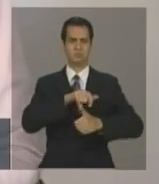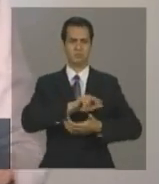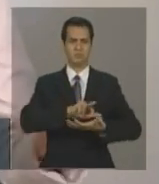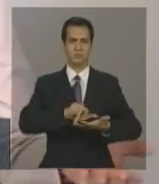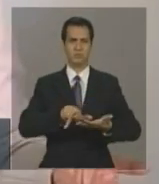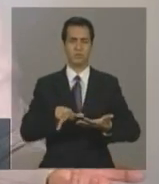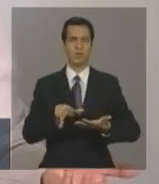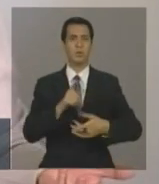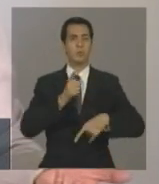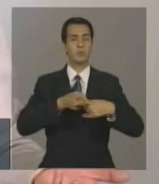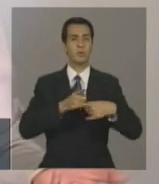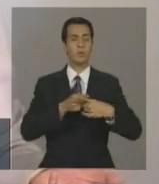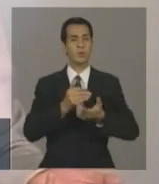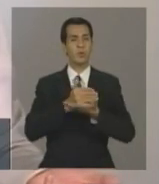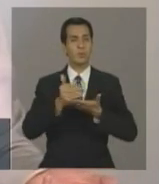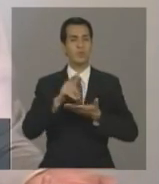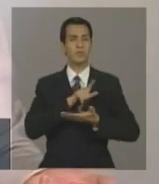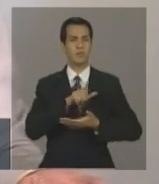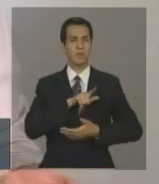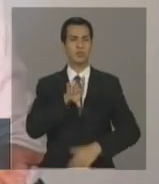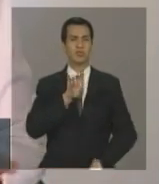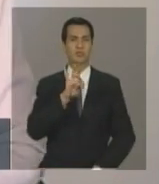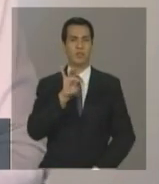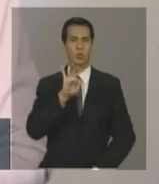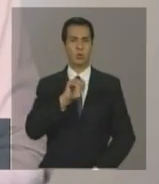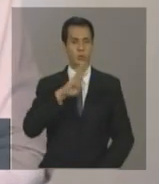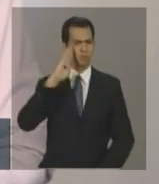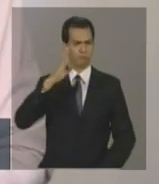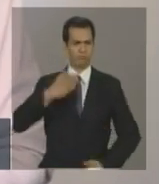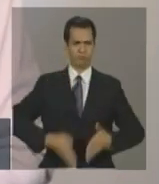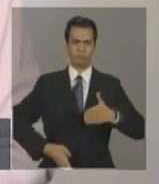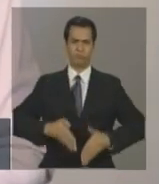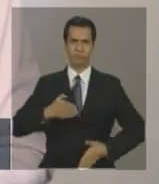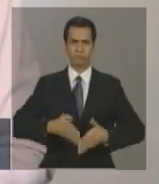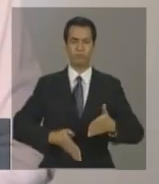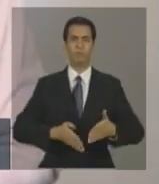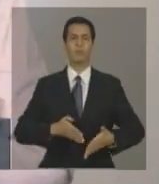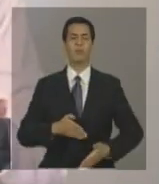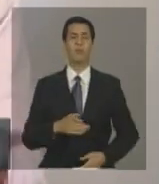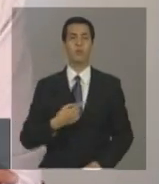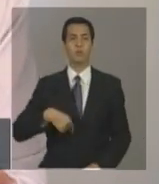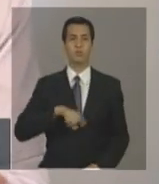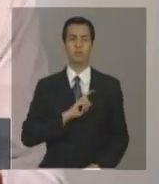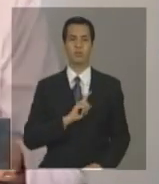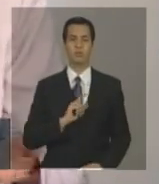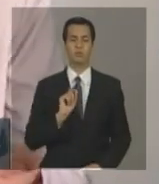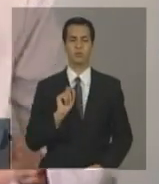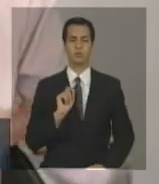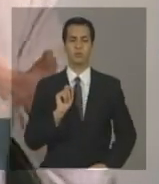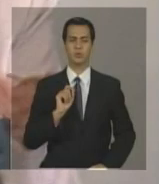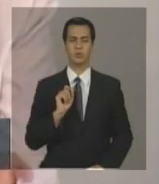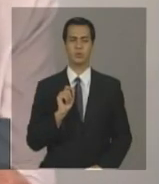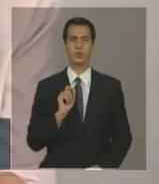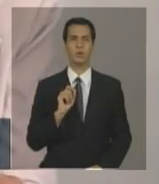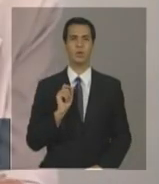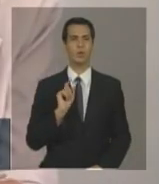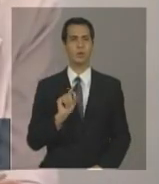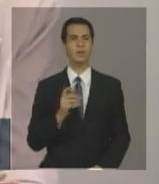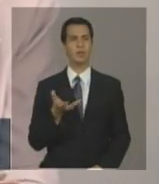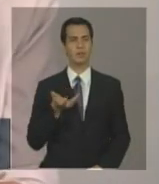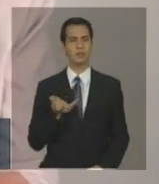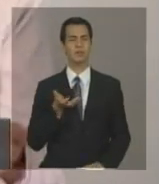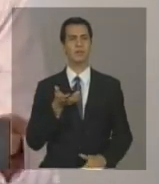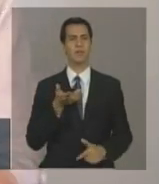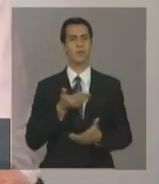diante de uma ditadura militar, ao produzir caminhos que foram os caminhos da